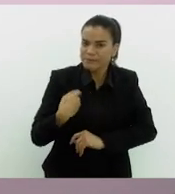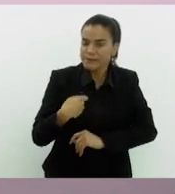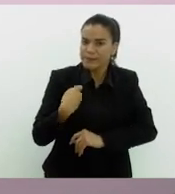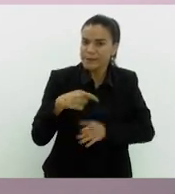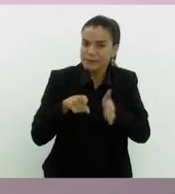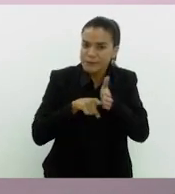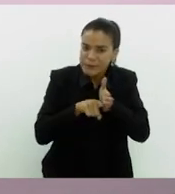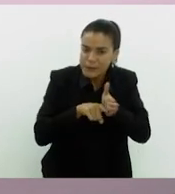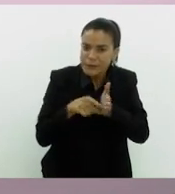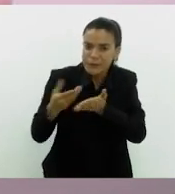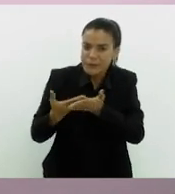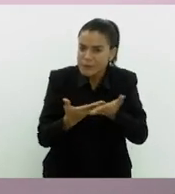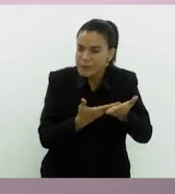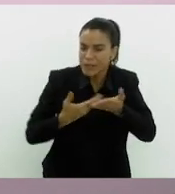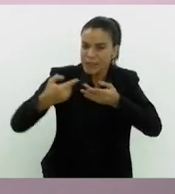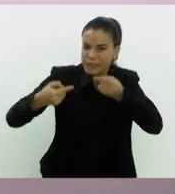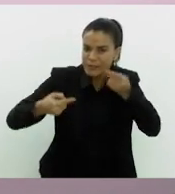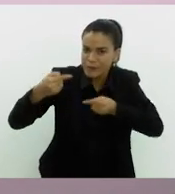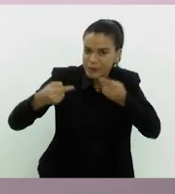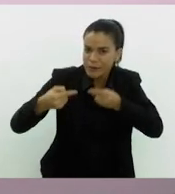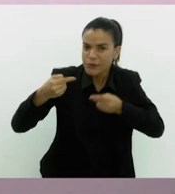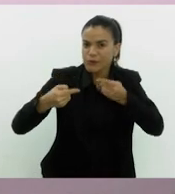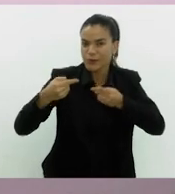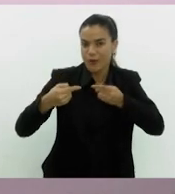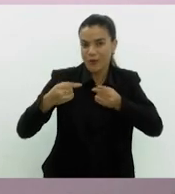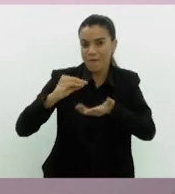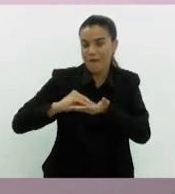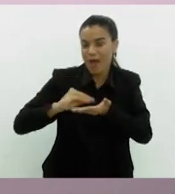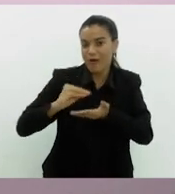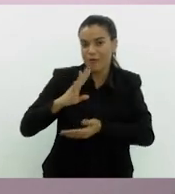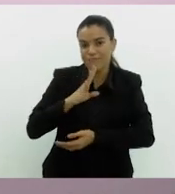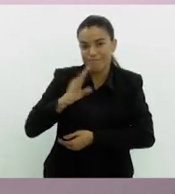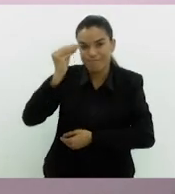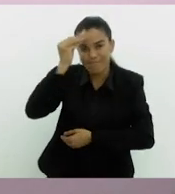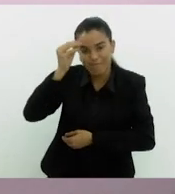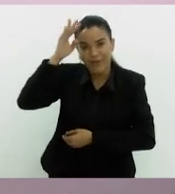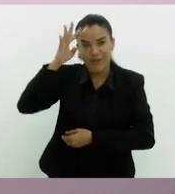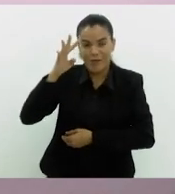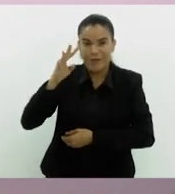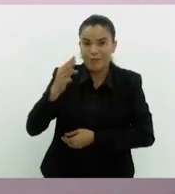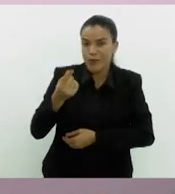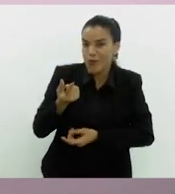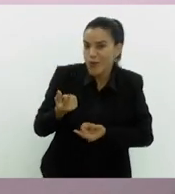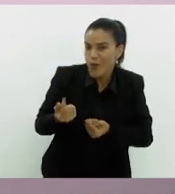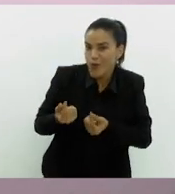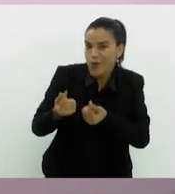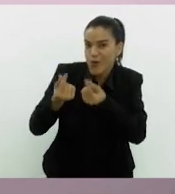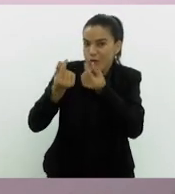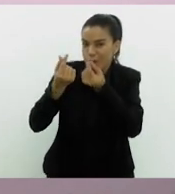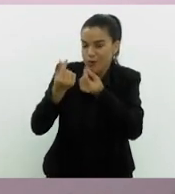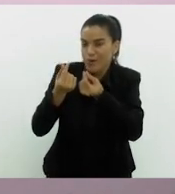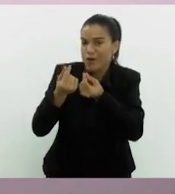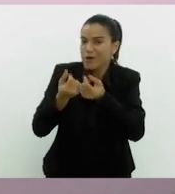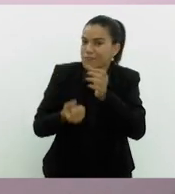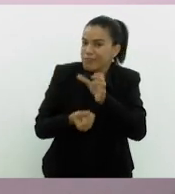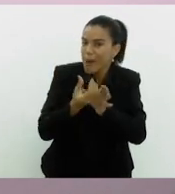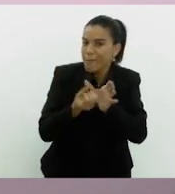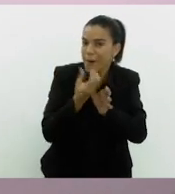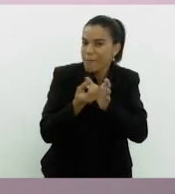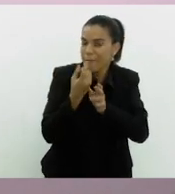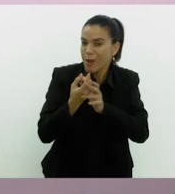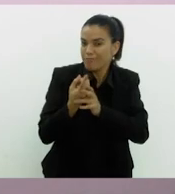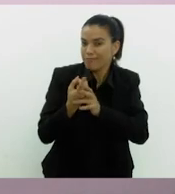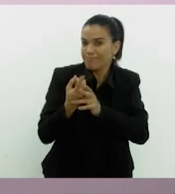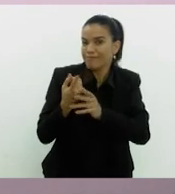também esta discussão do desconhecimento que se tem da riqueza que se produz no âmbito da economia